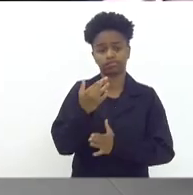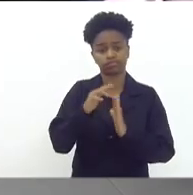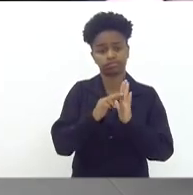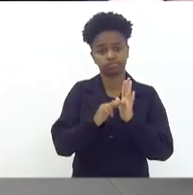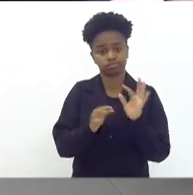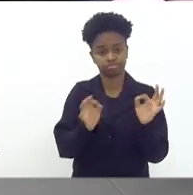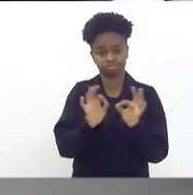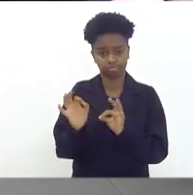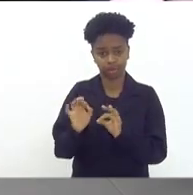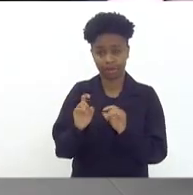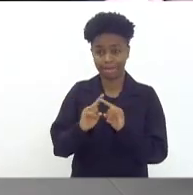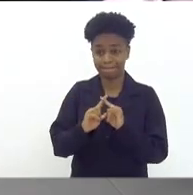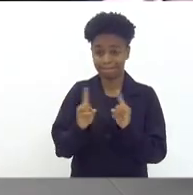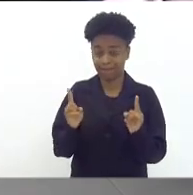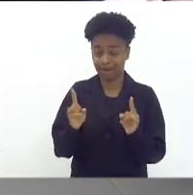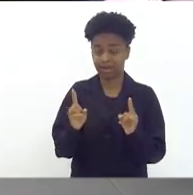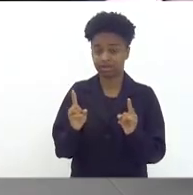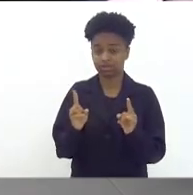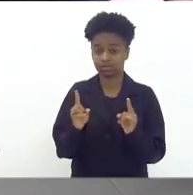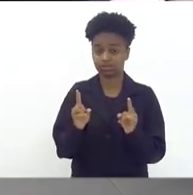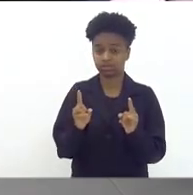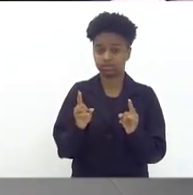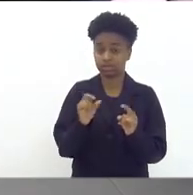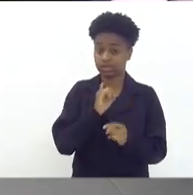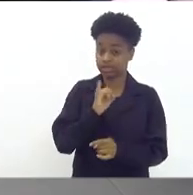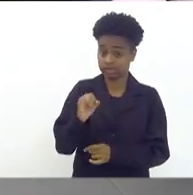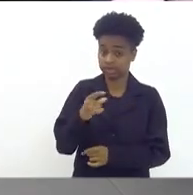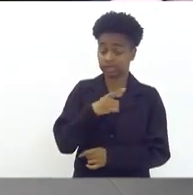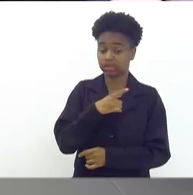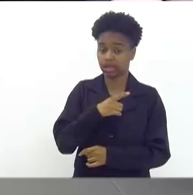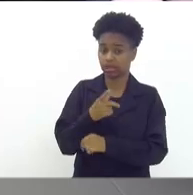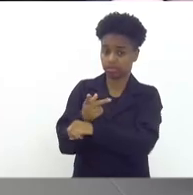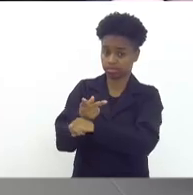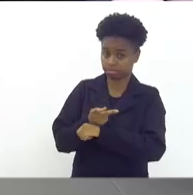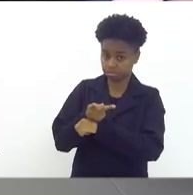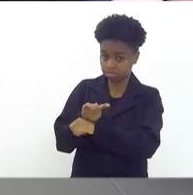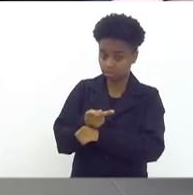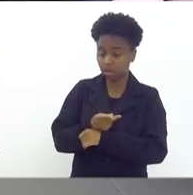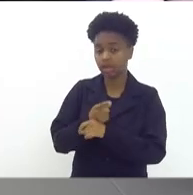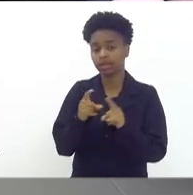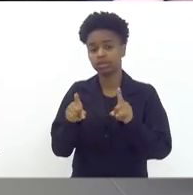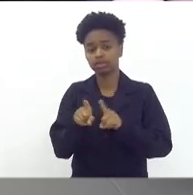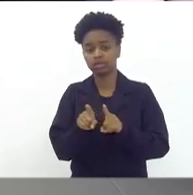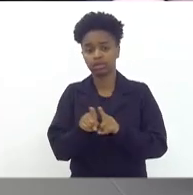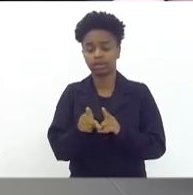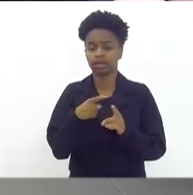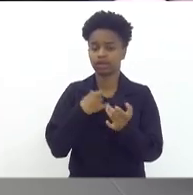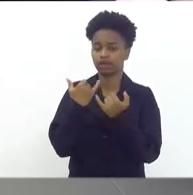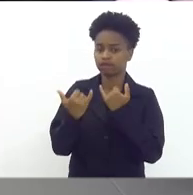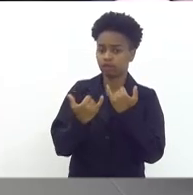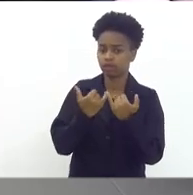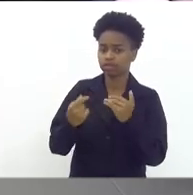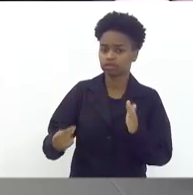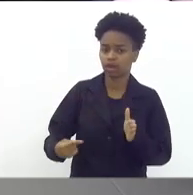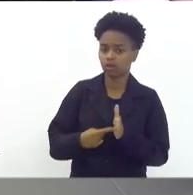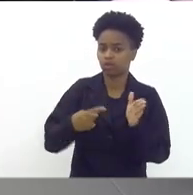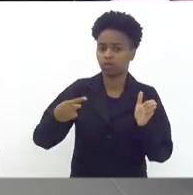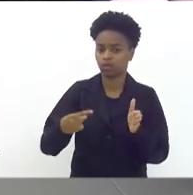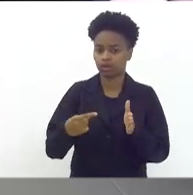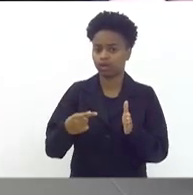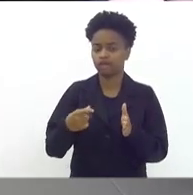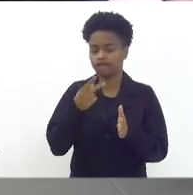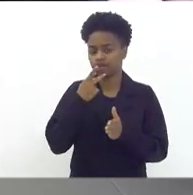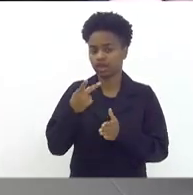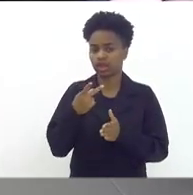nesse sentido mas se se há uma provocação e há um um uma informação uma denúncia de que há